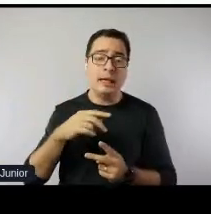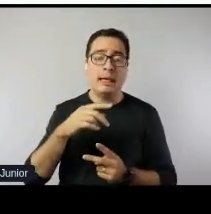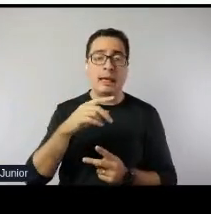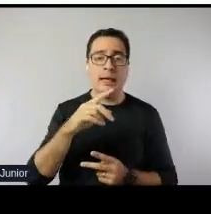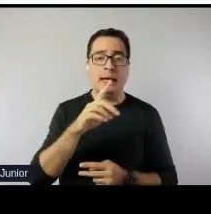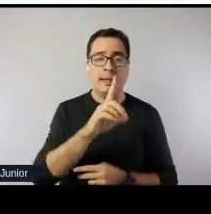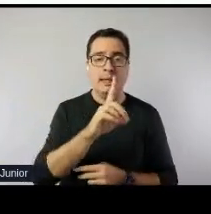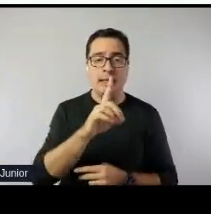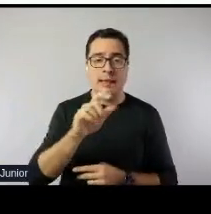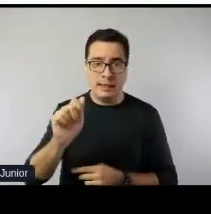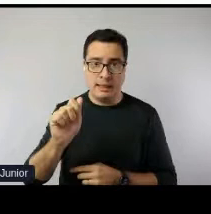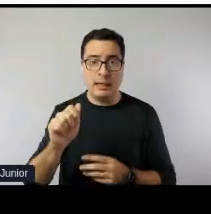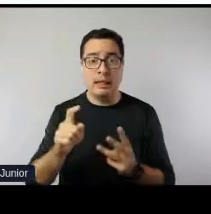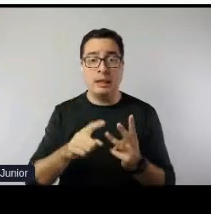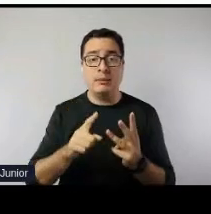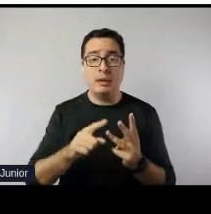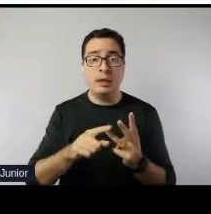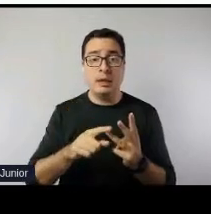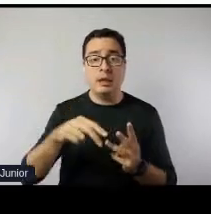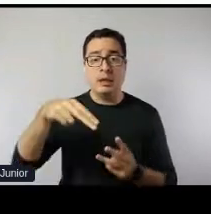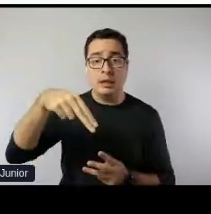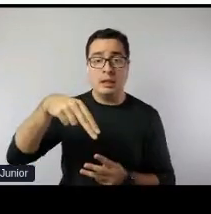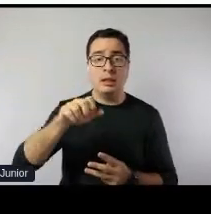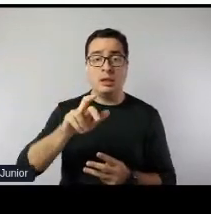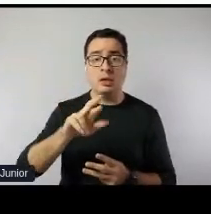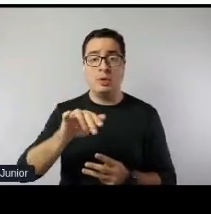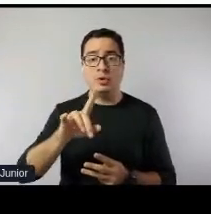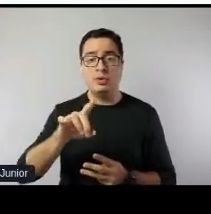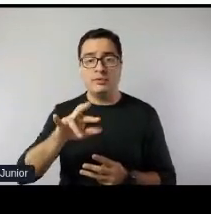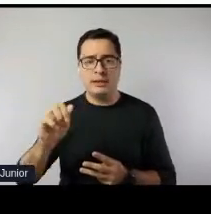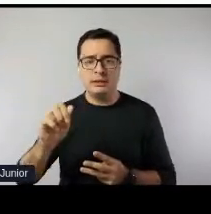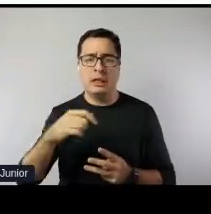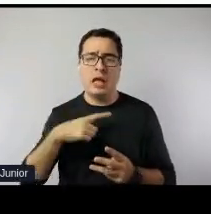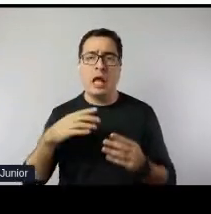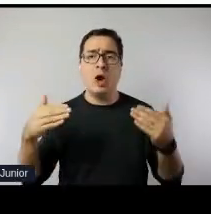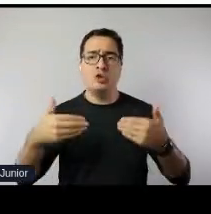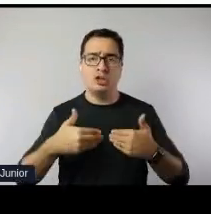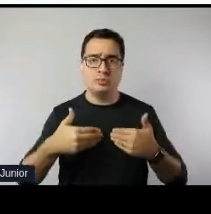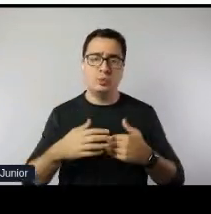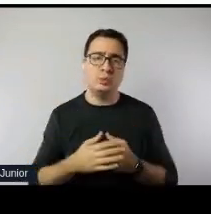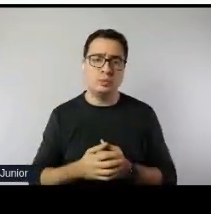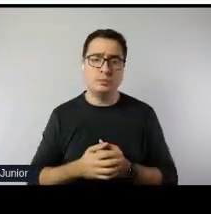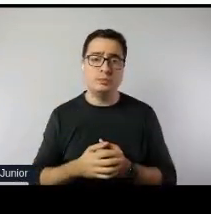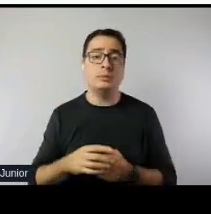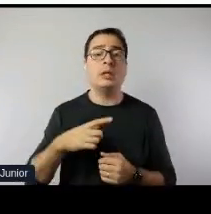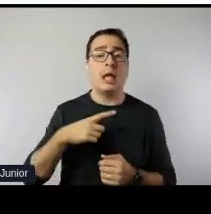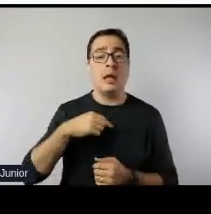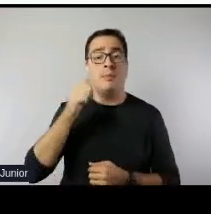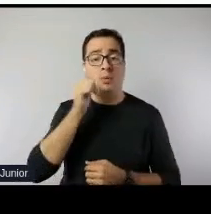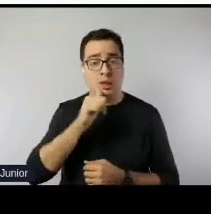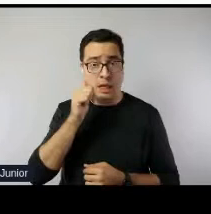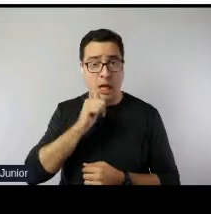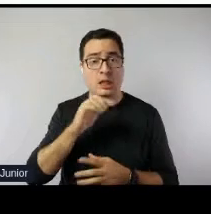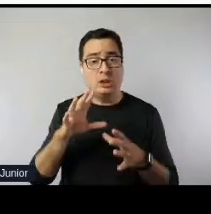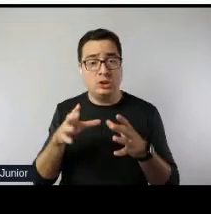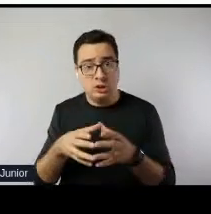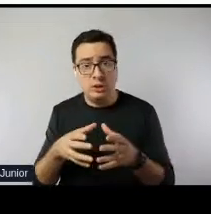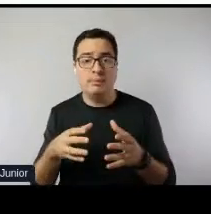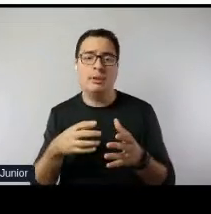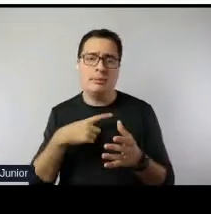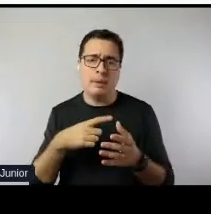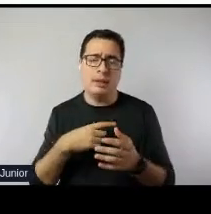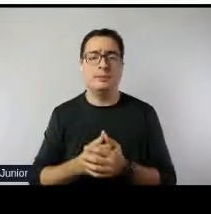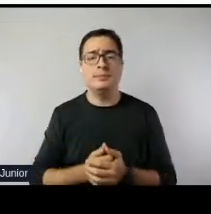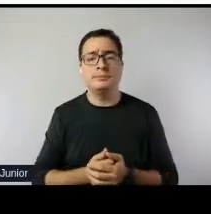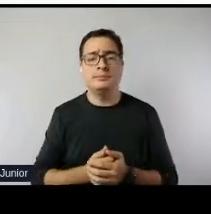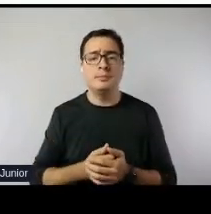pessoa neurodiversa, né? Com autismo. Nós temos mulheres também no nosso time e é